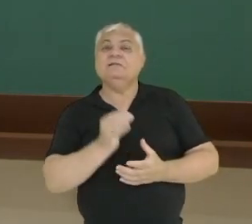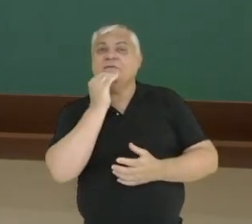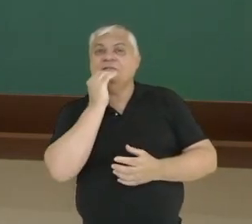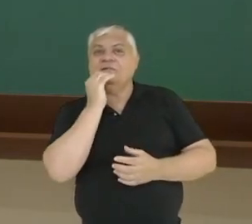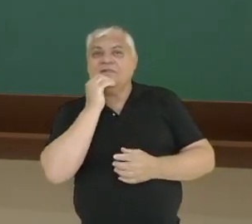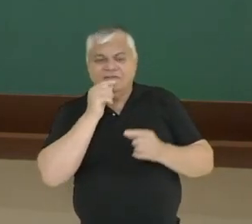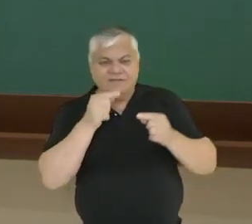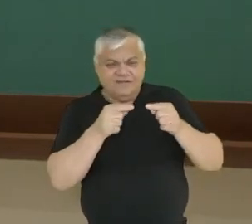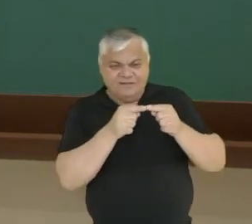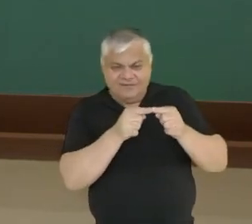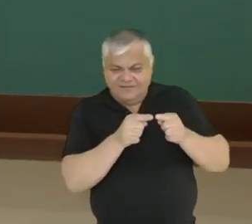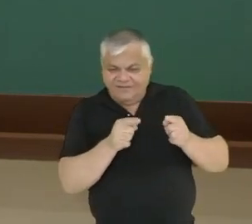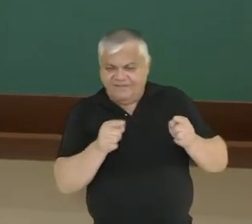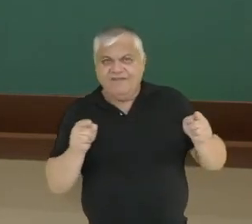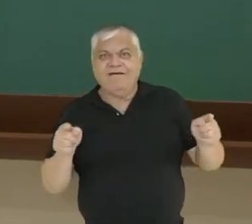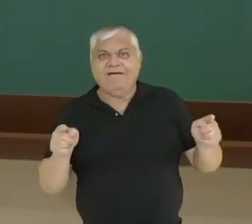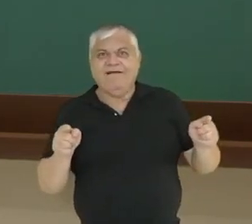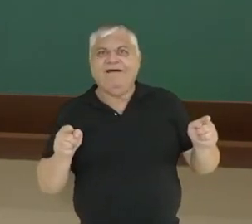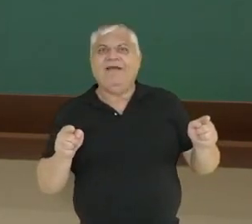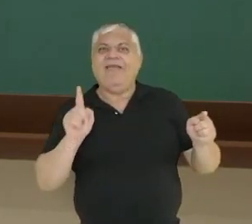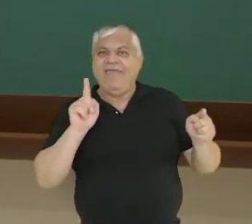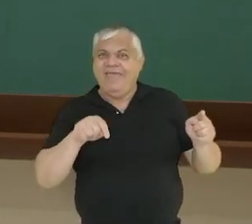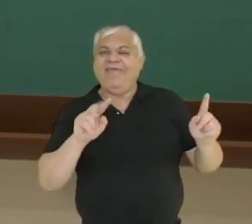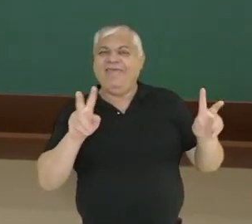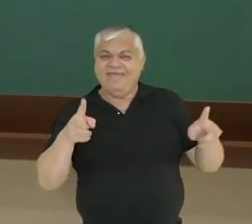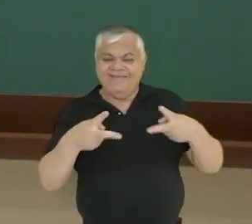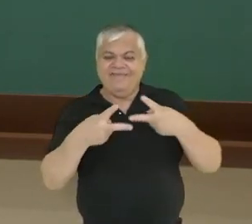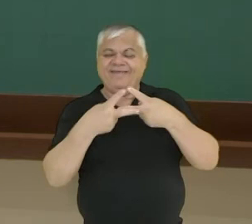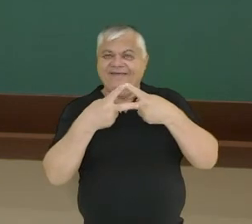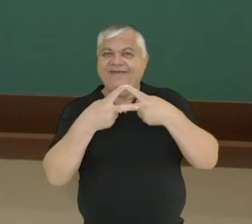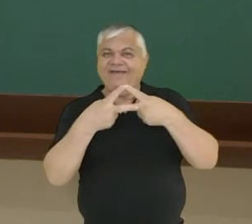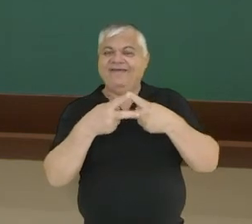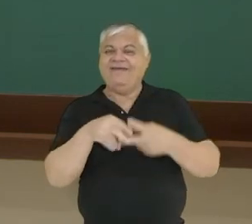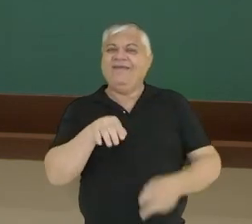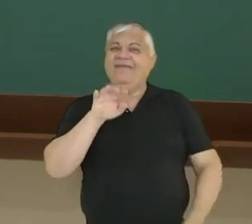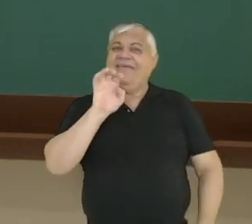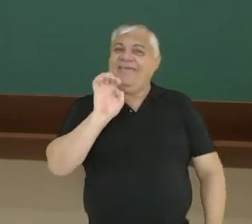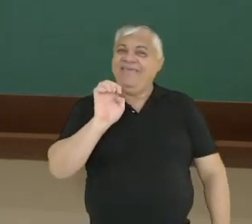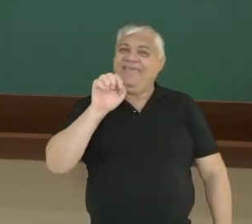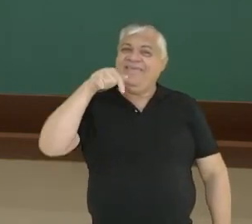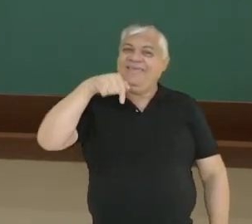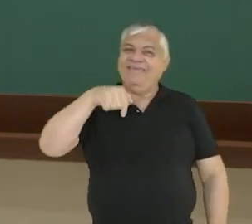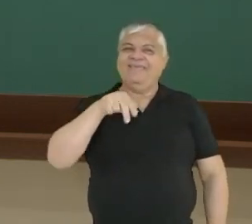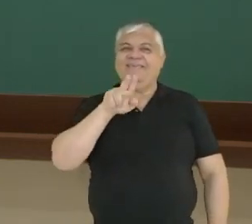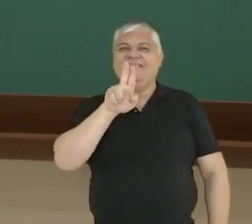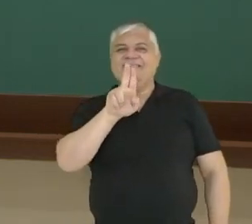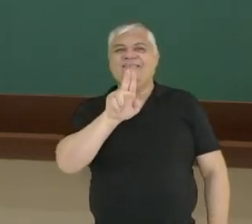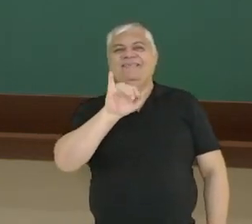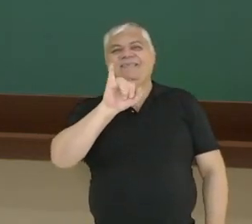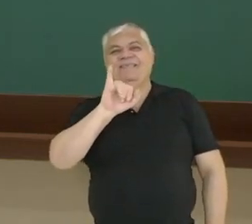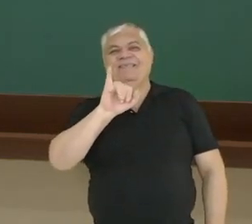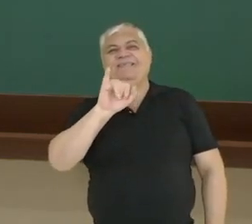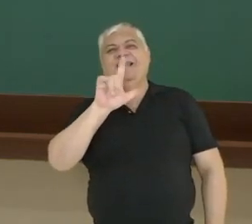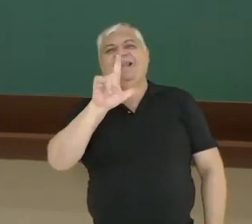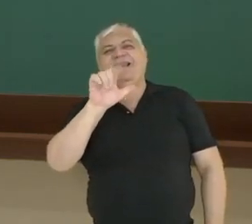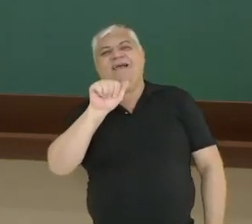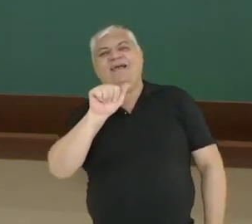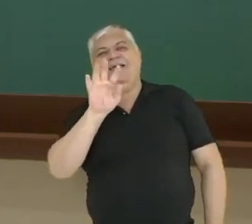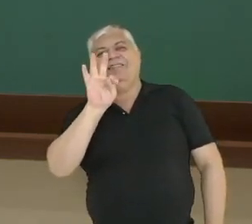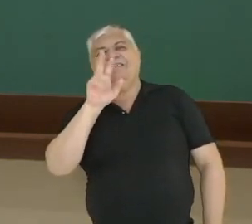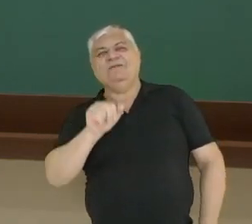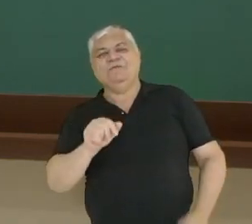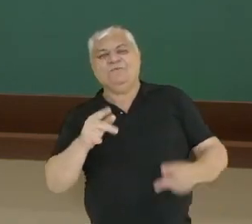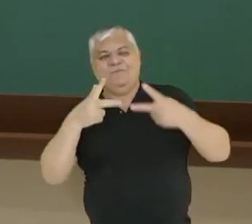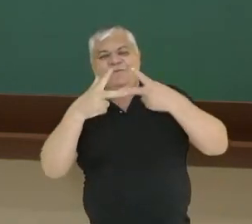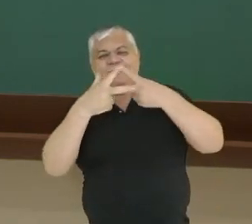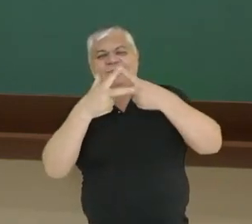conseguimos então determinar um triângulo equilátero, ou seja, um triângulo com as medidas iguais,